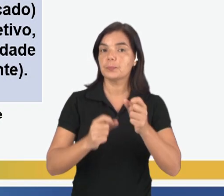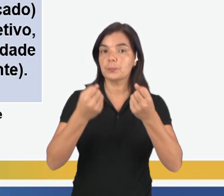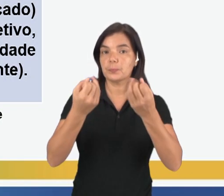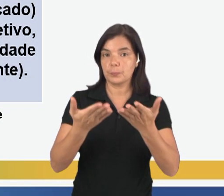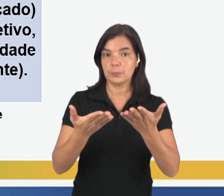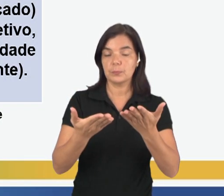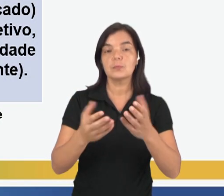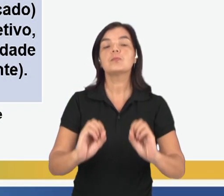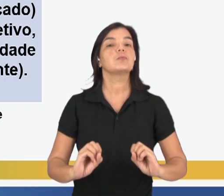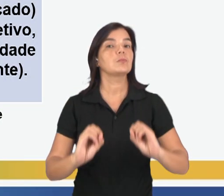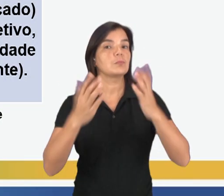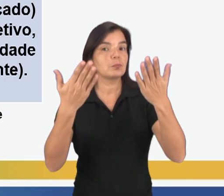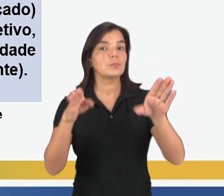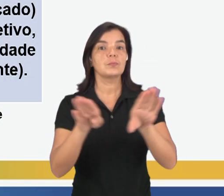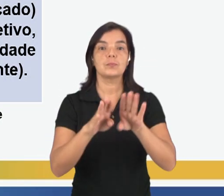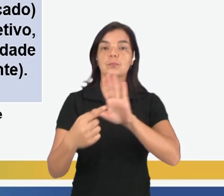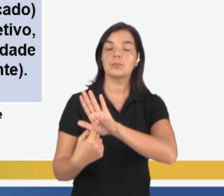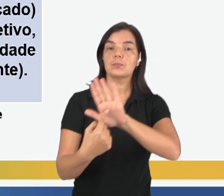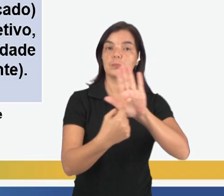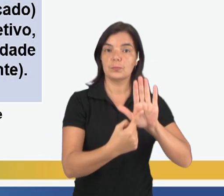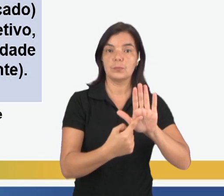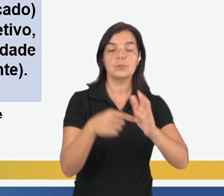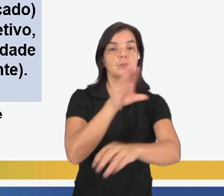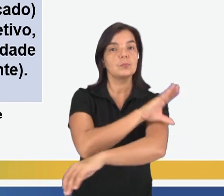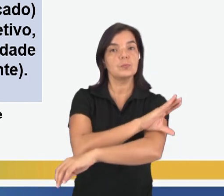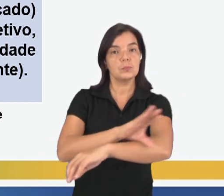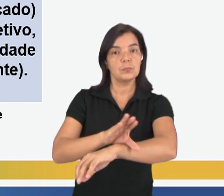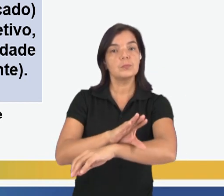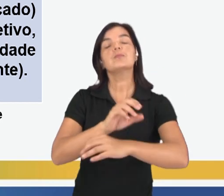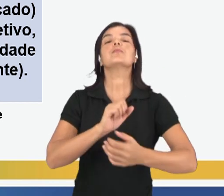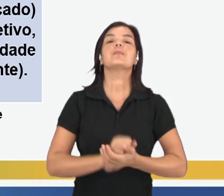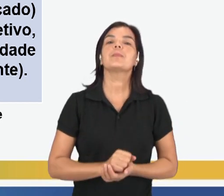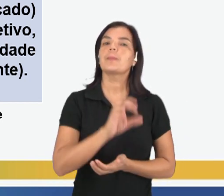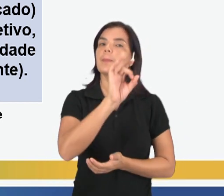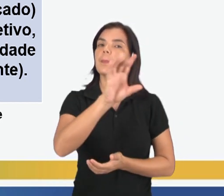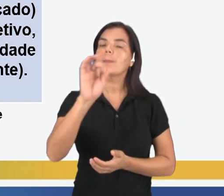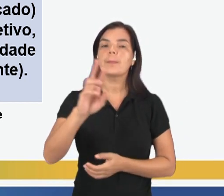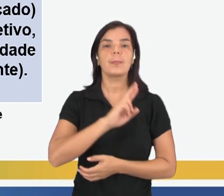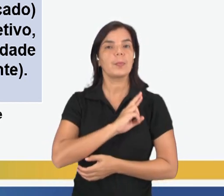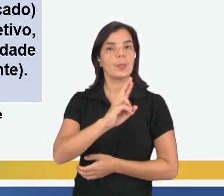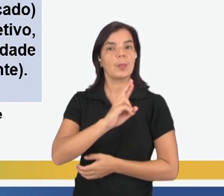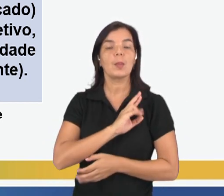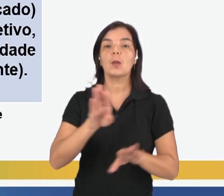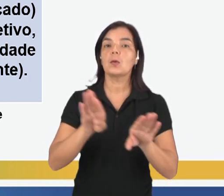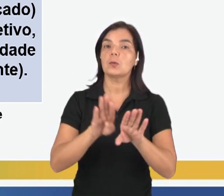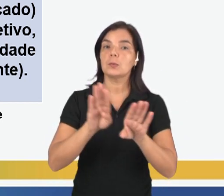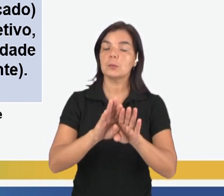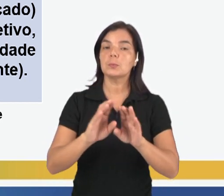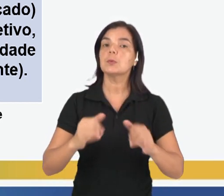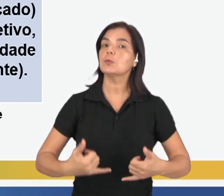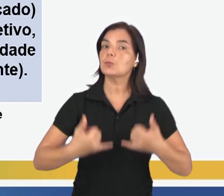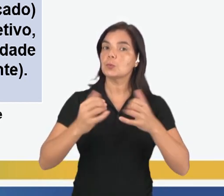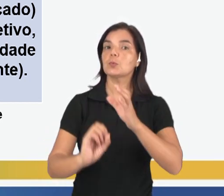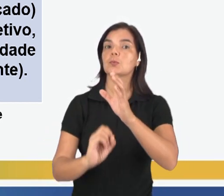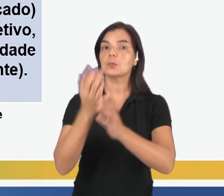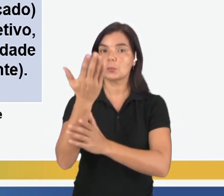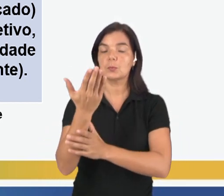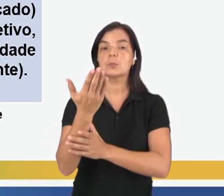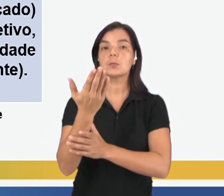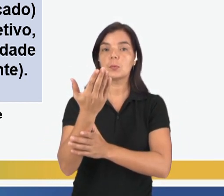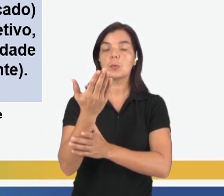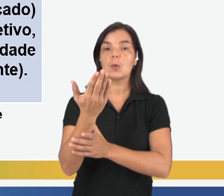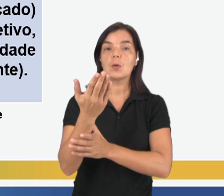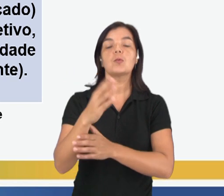falar: festividades que, como representações culturais em cada religião, comemoram um acontecimento,